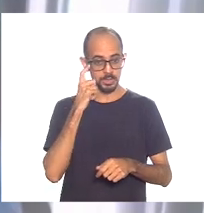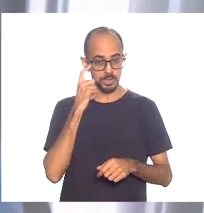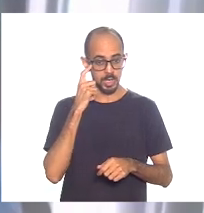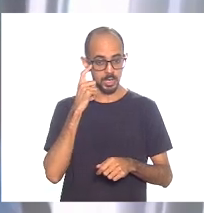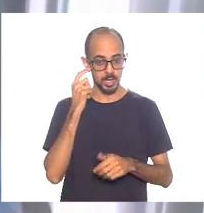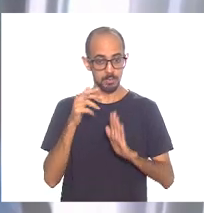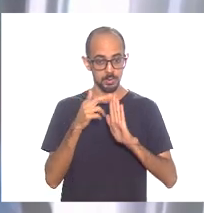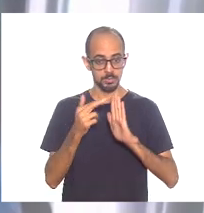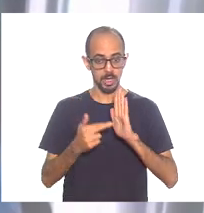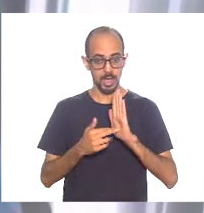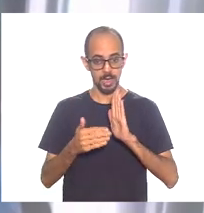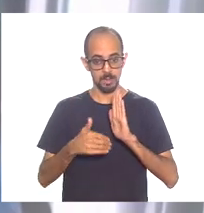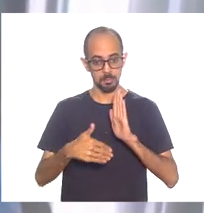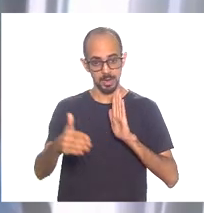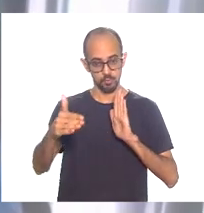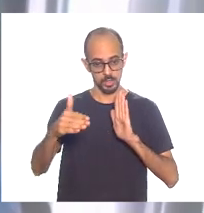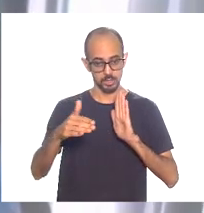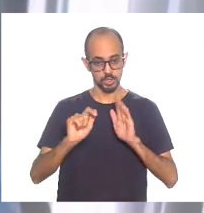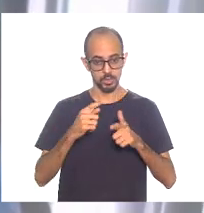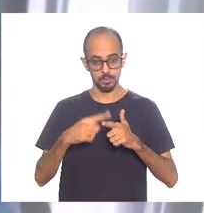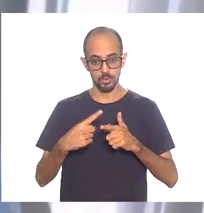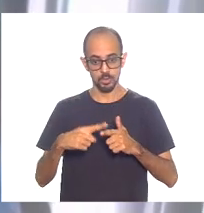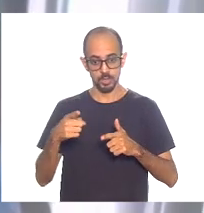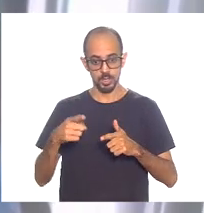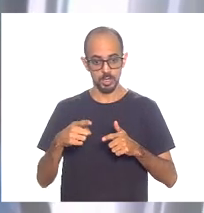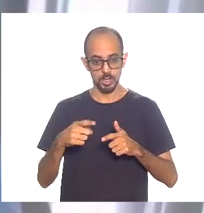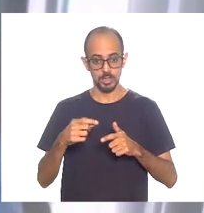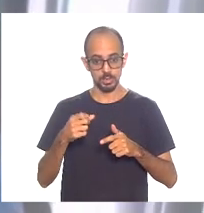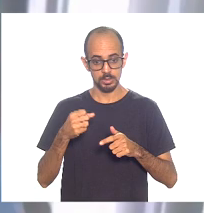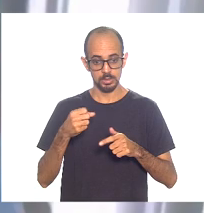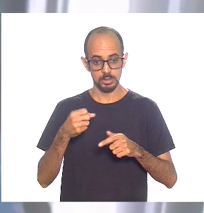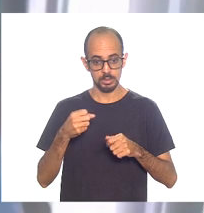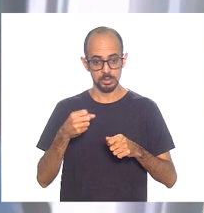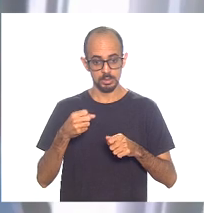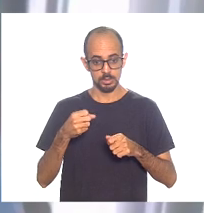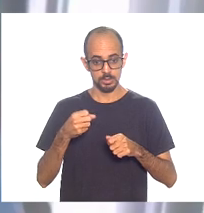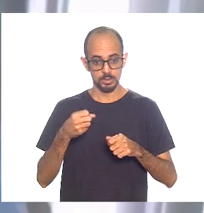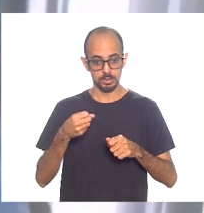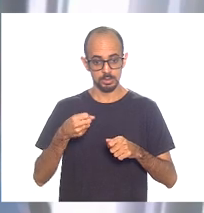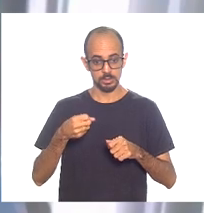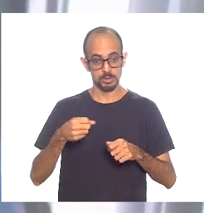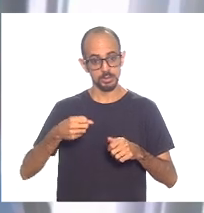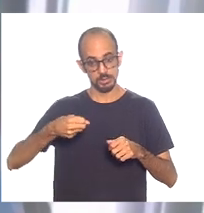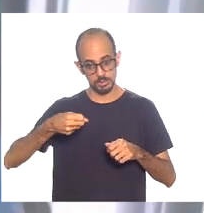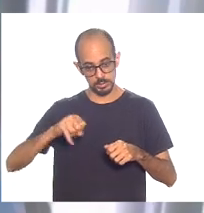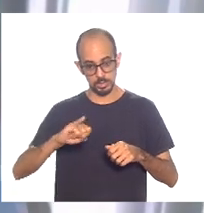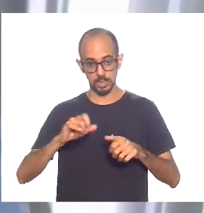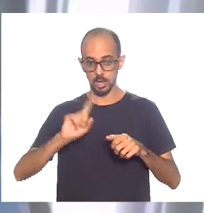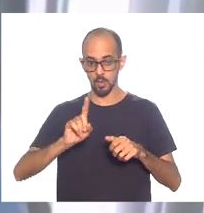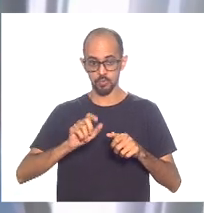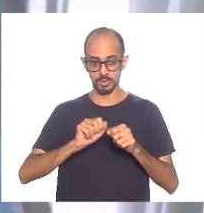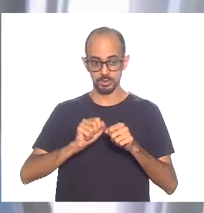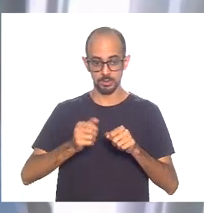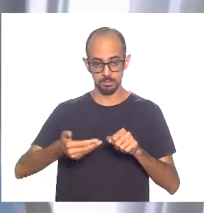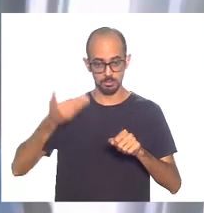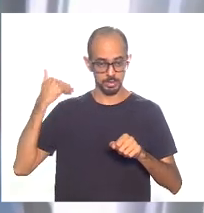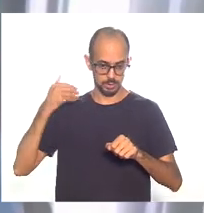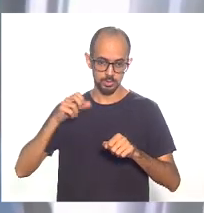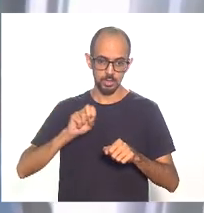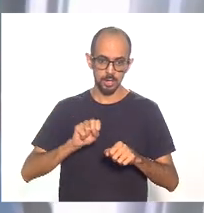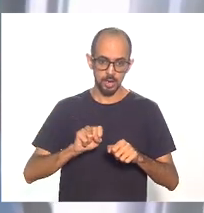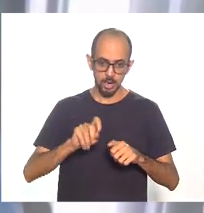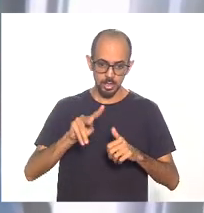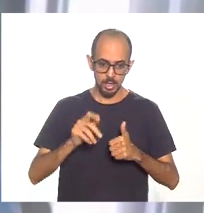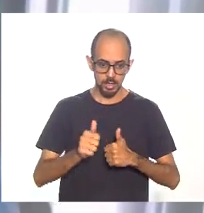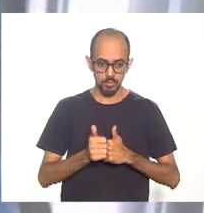daqui para frente, sem alcançar, como o André tinha falado, os leilões pregressos. Eu estou entendendo que é só para o ano 2021. Tudo bem, eu vou